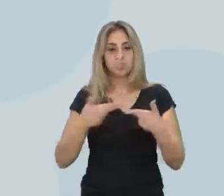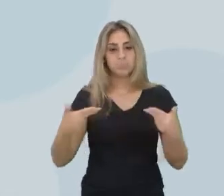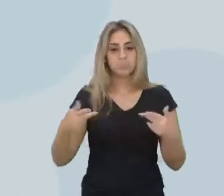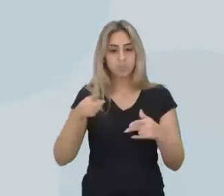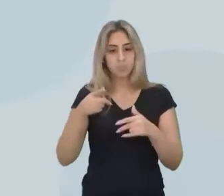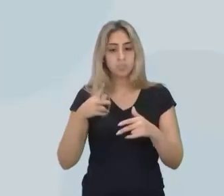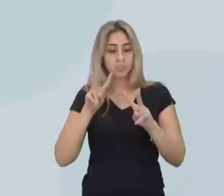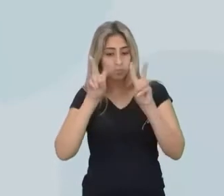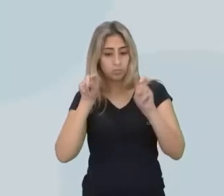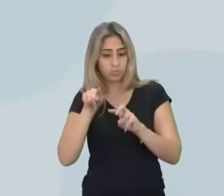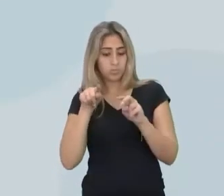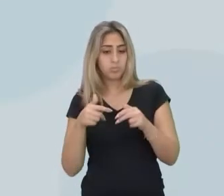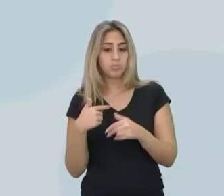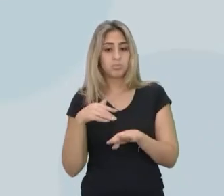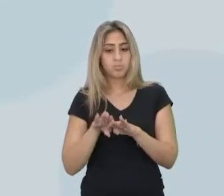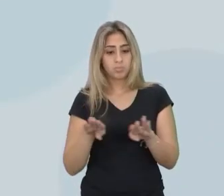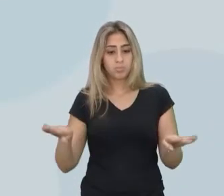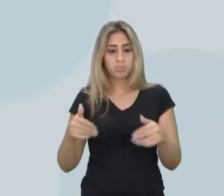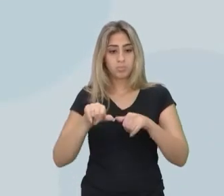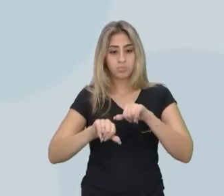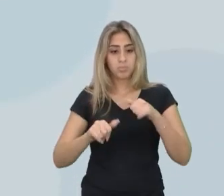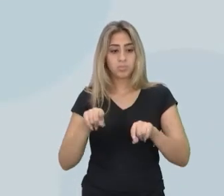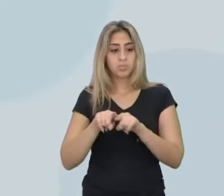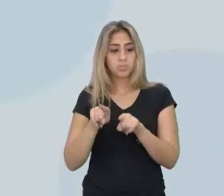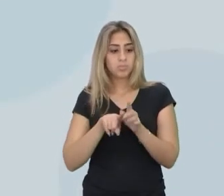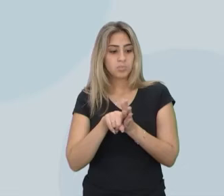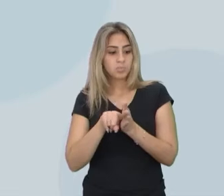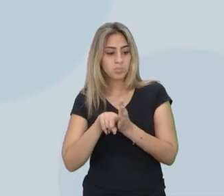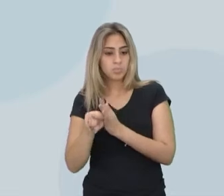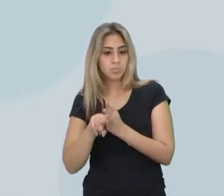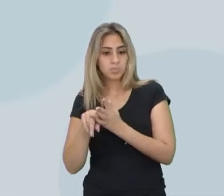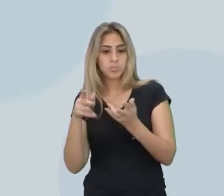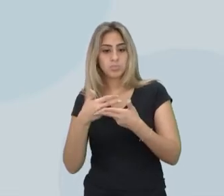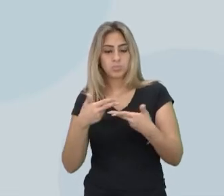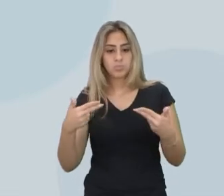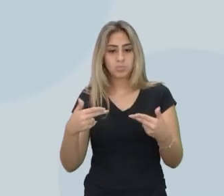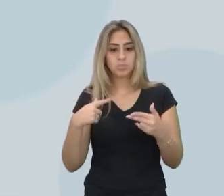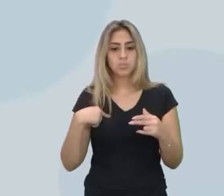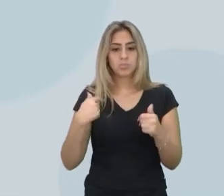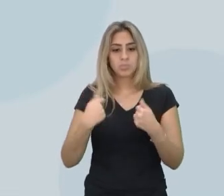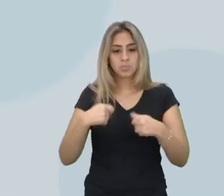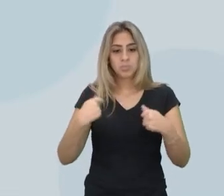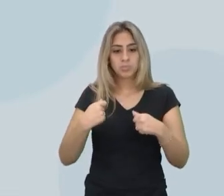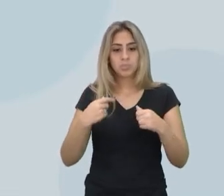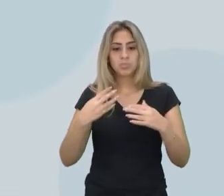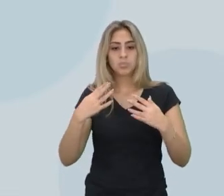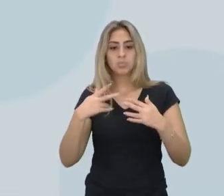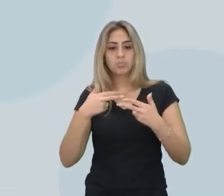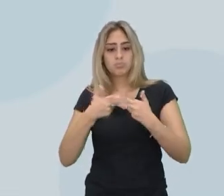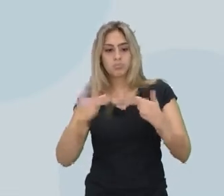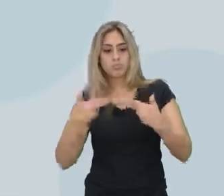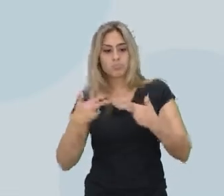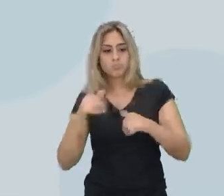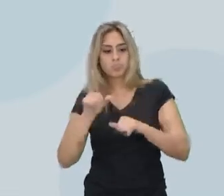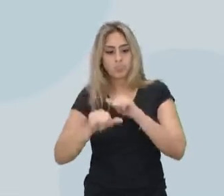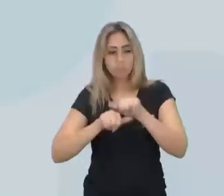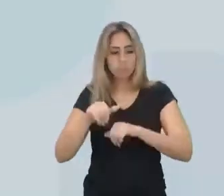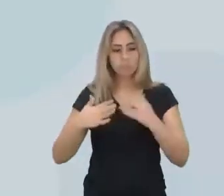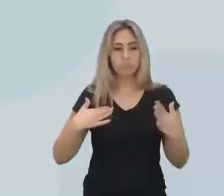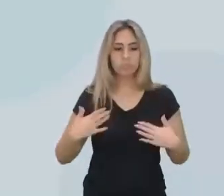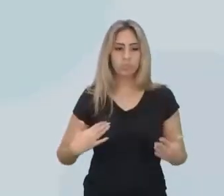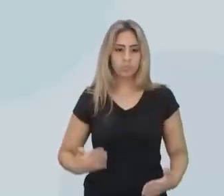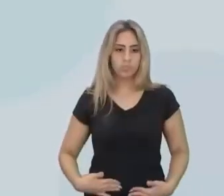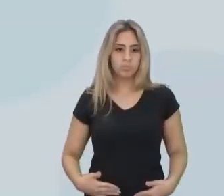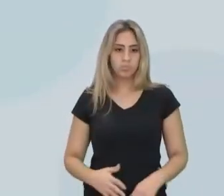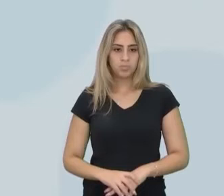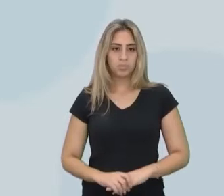desse equilíbrio e investigar e analisar reações que entram em equilíbrio químico no corpo, tá?